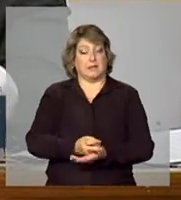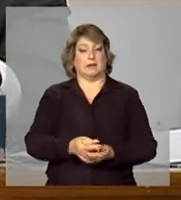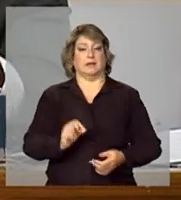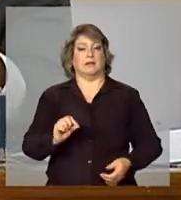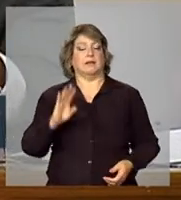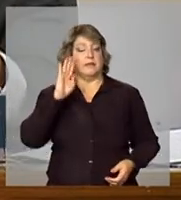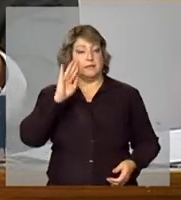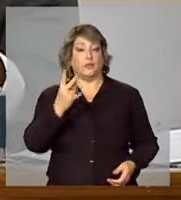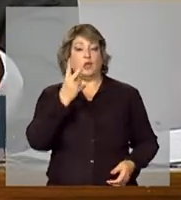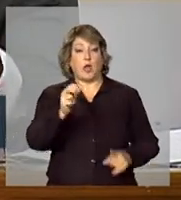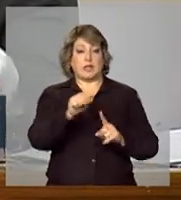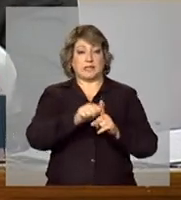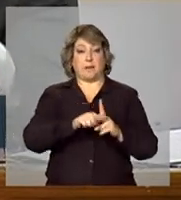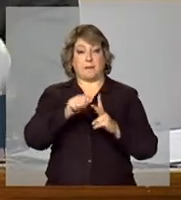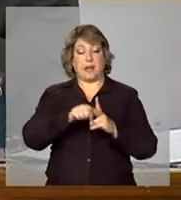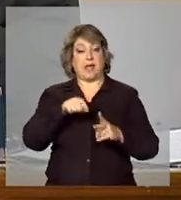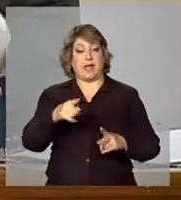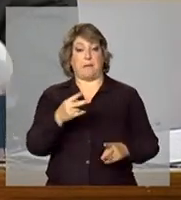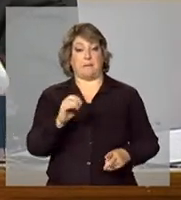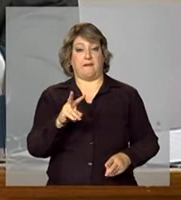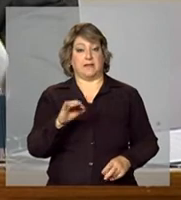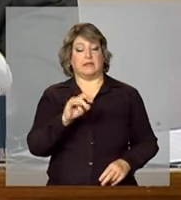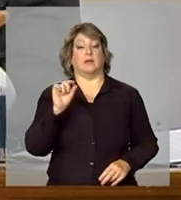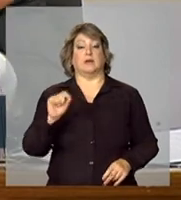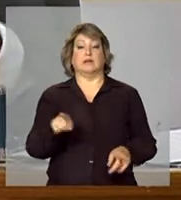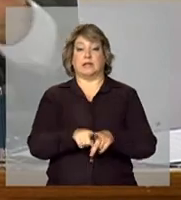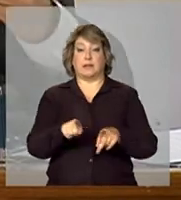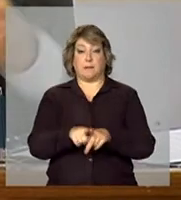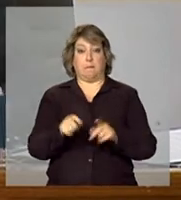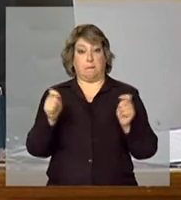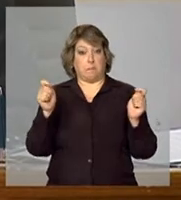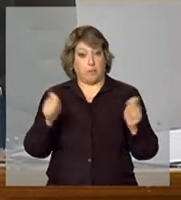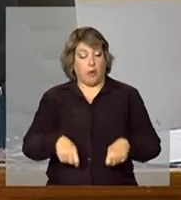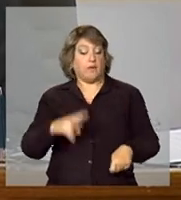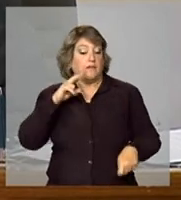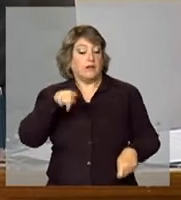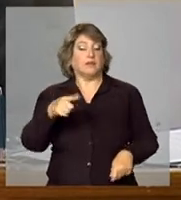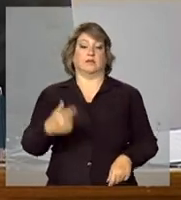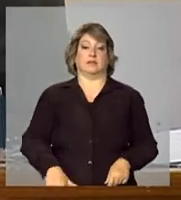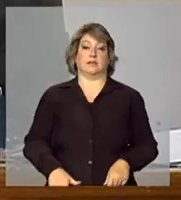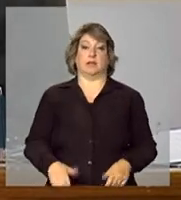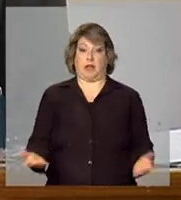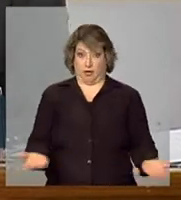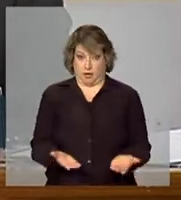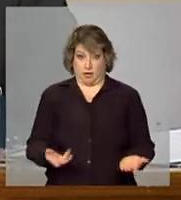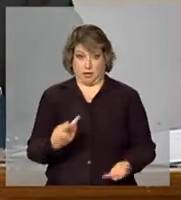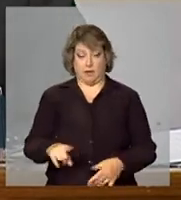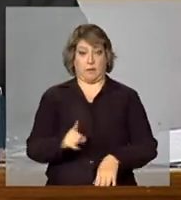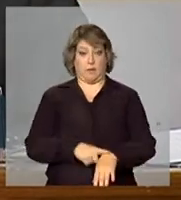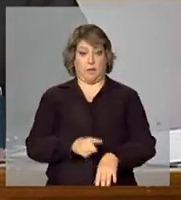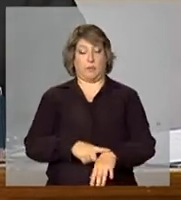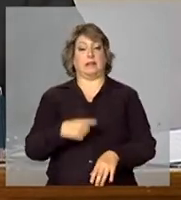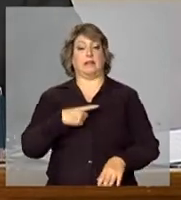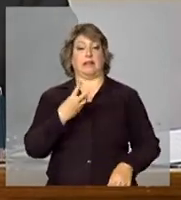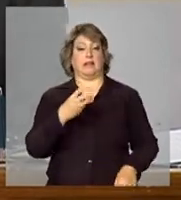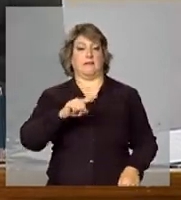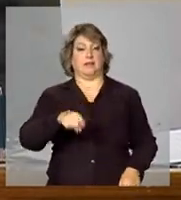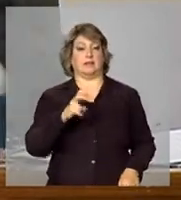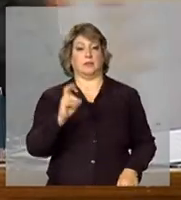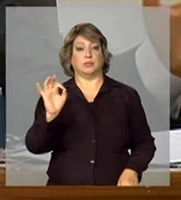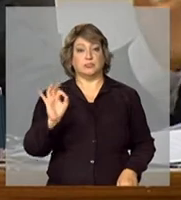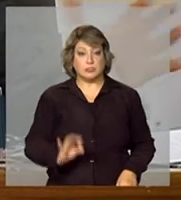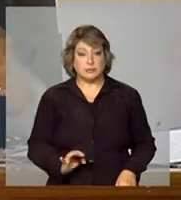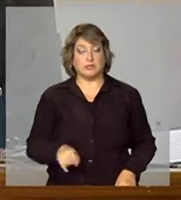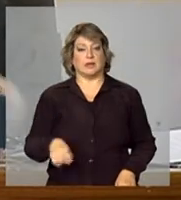meses e esta previsão e vamos revelar podemos revelar então neste momento é três e meio por cento